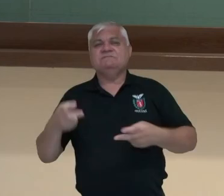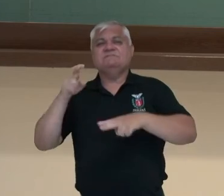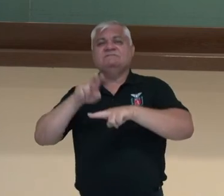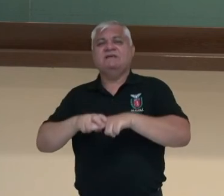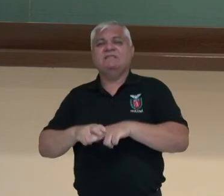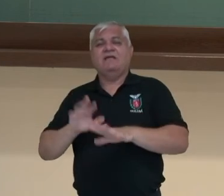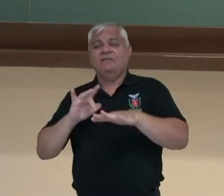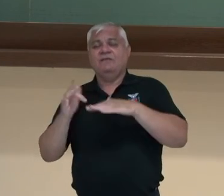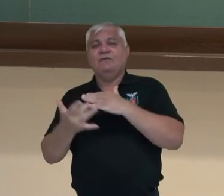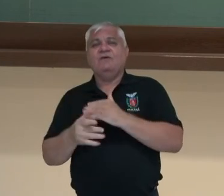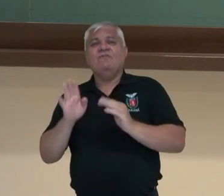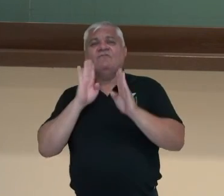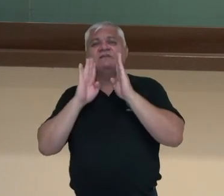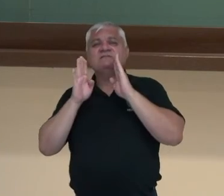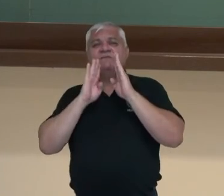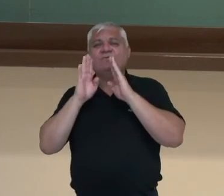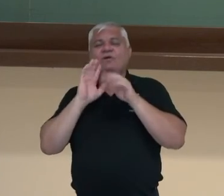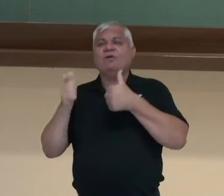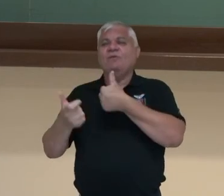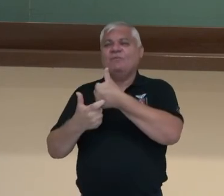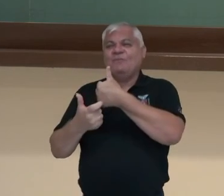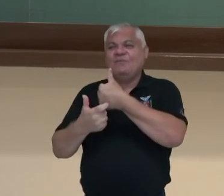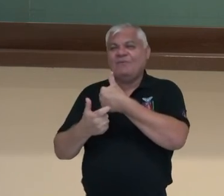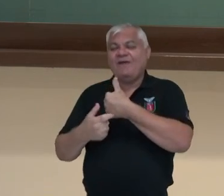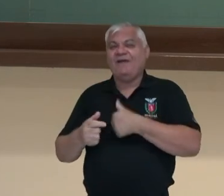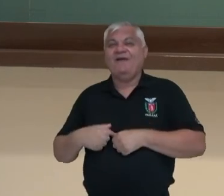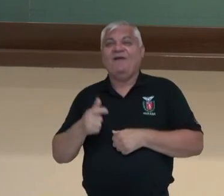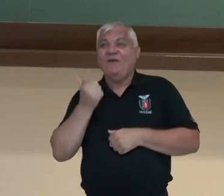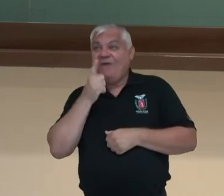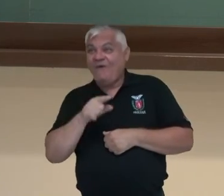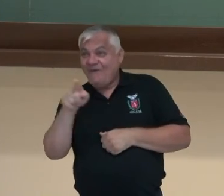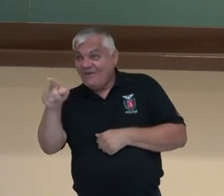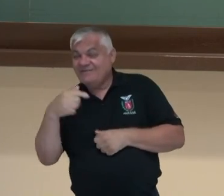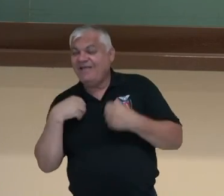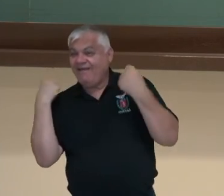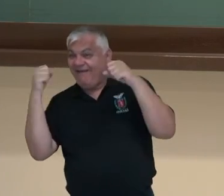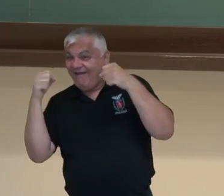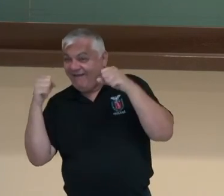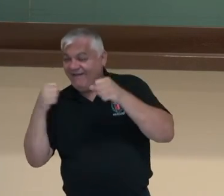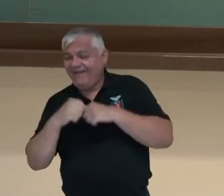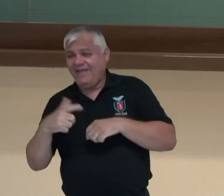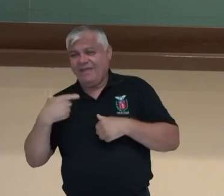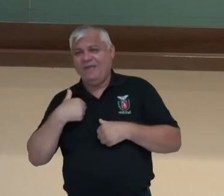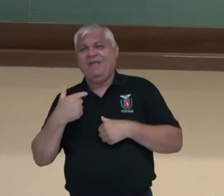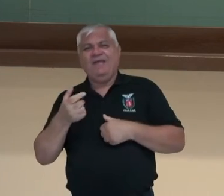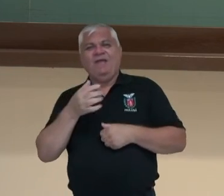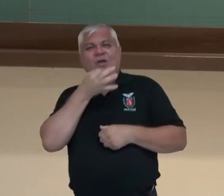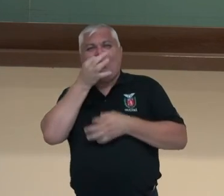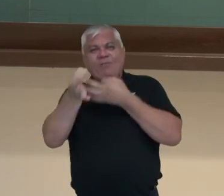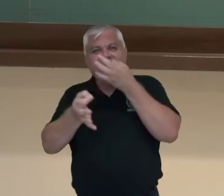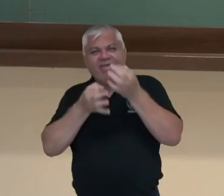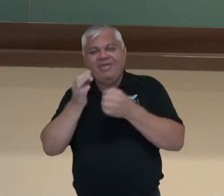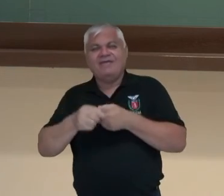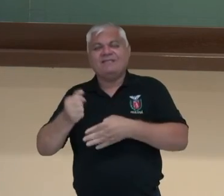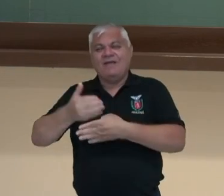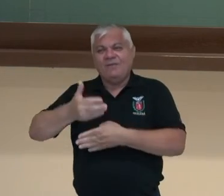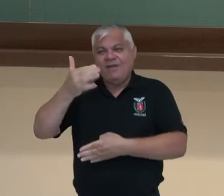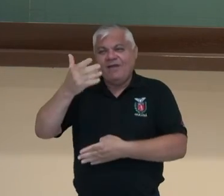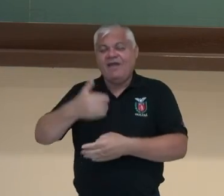na rede social, curtindo, né? Curtindo aquela pessoa que malha, ou senão fica lá, ah, comenta lá, semana que vem